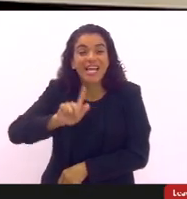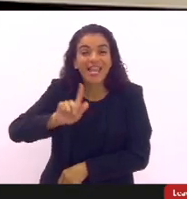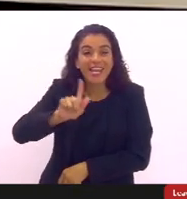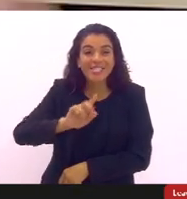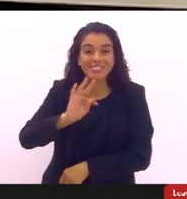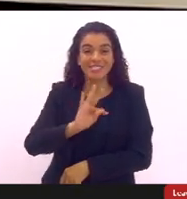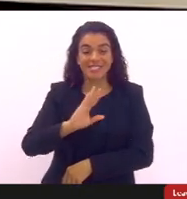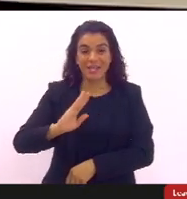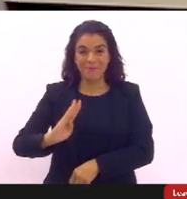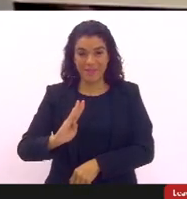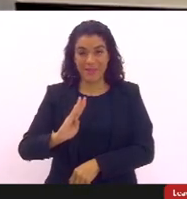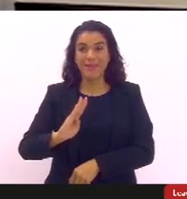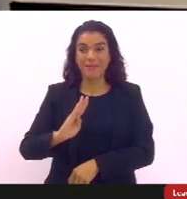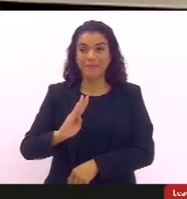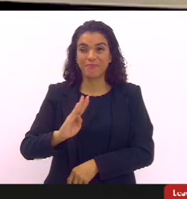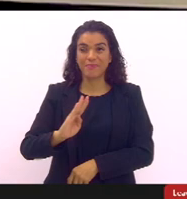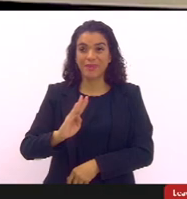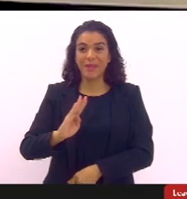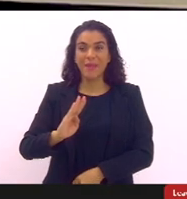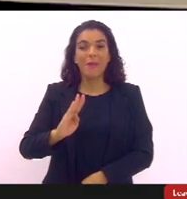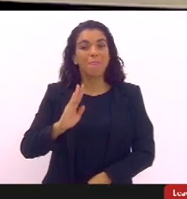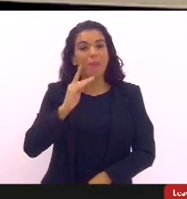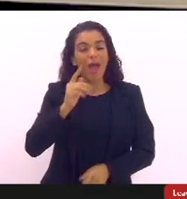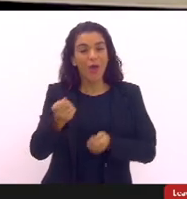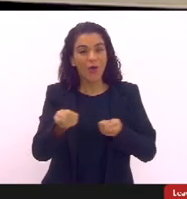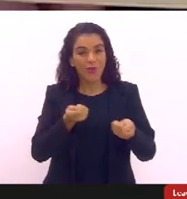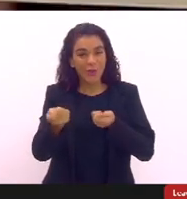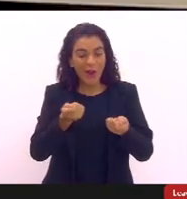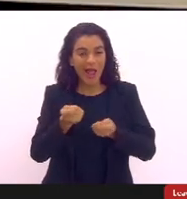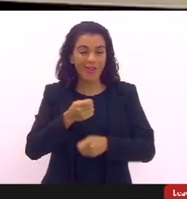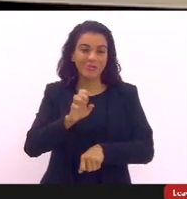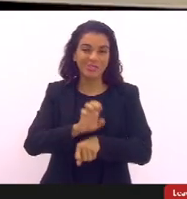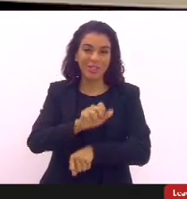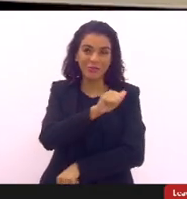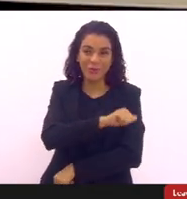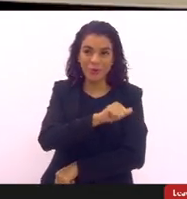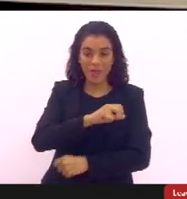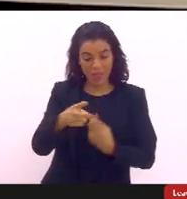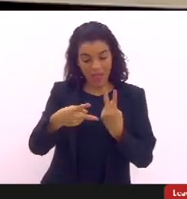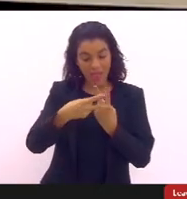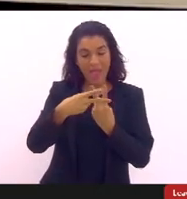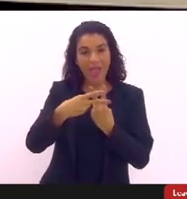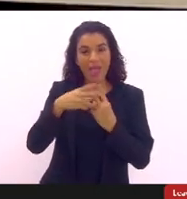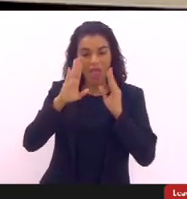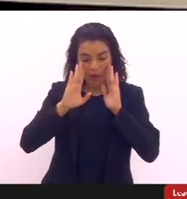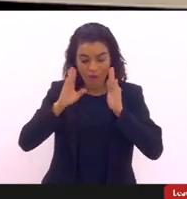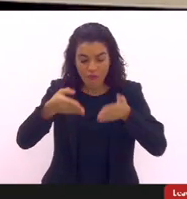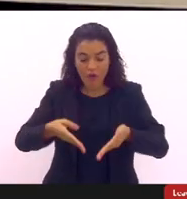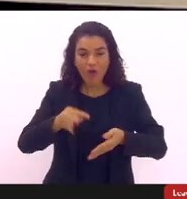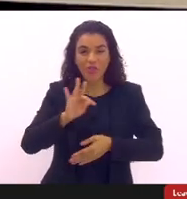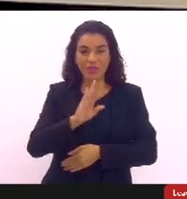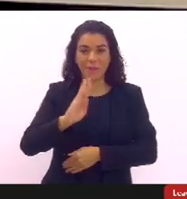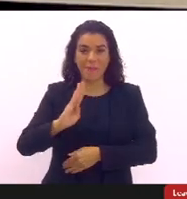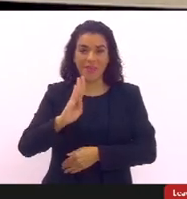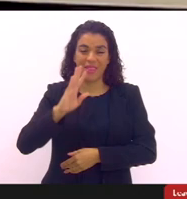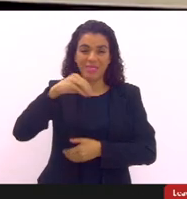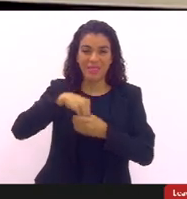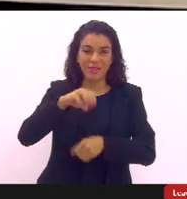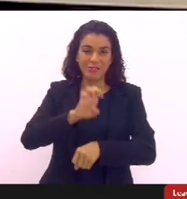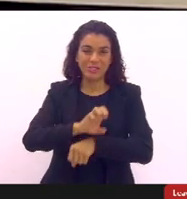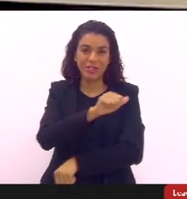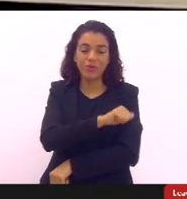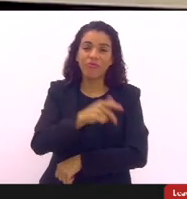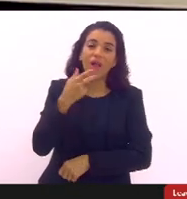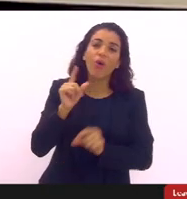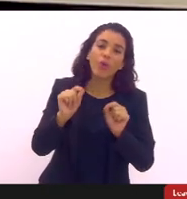tuberculose para pensar o problema da tuberculose no Estado do Rio de Janeiro. A prisão é o foco da tuberculose no Rio de Janeiro. A gente vai